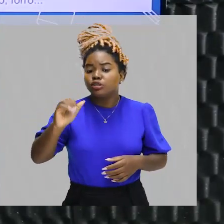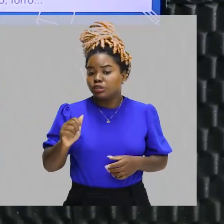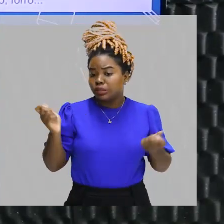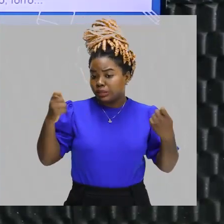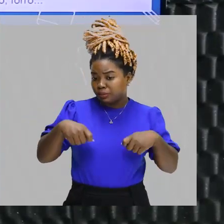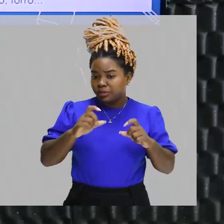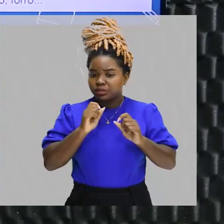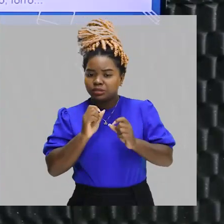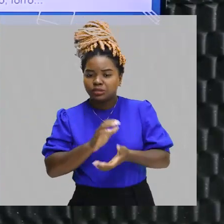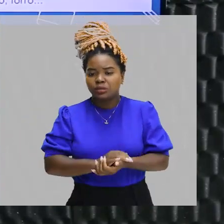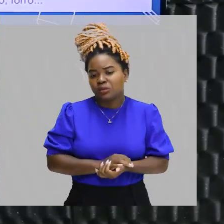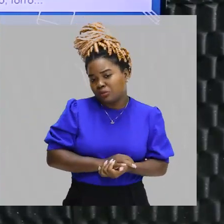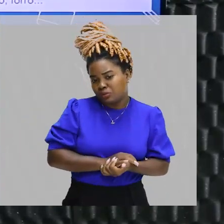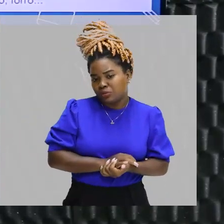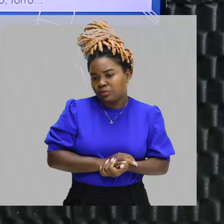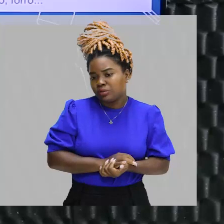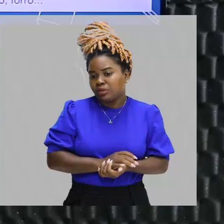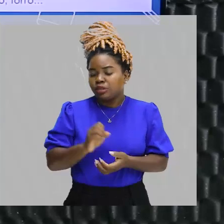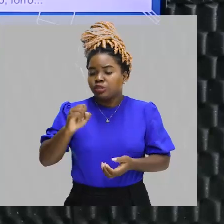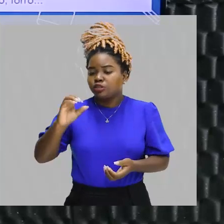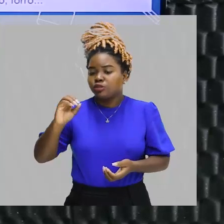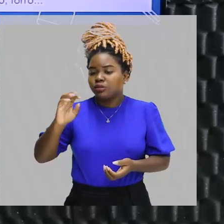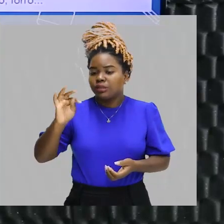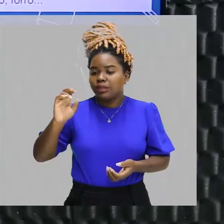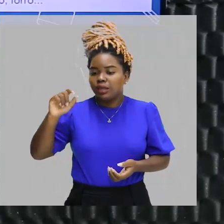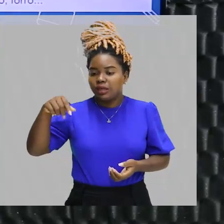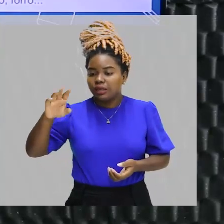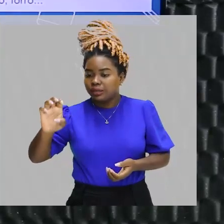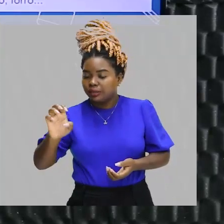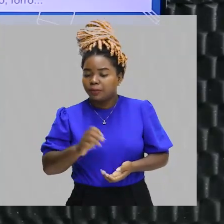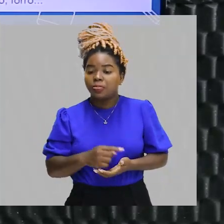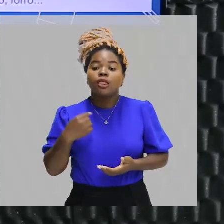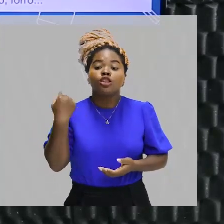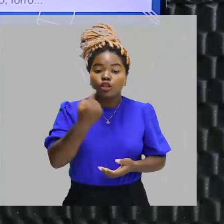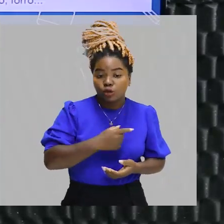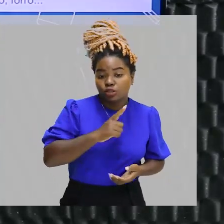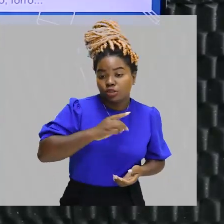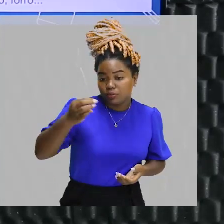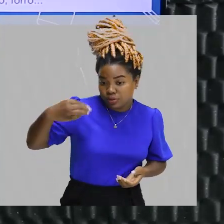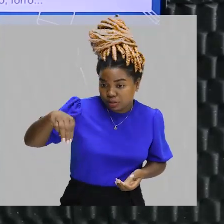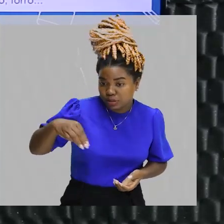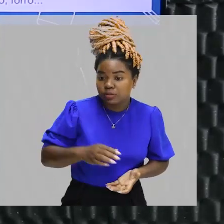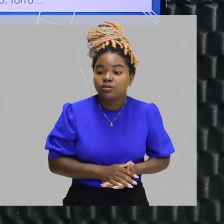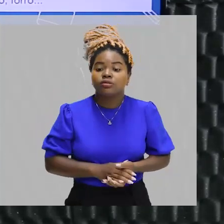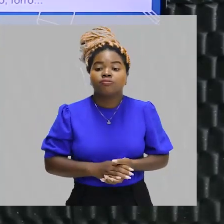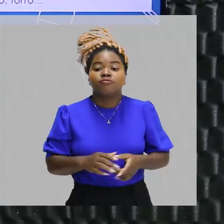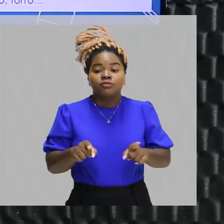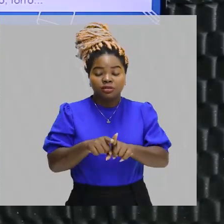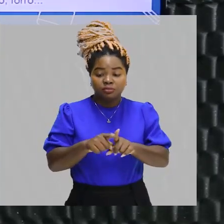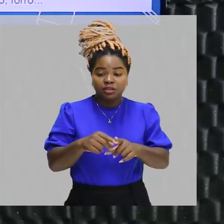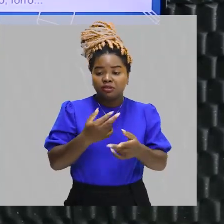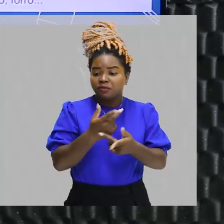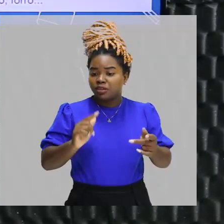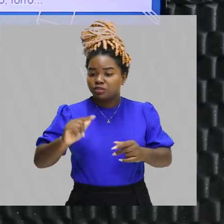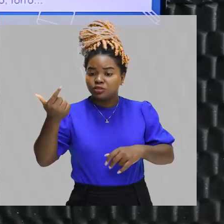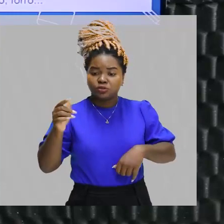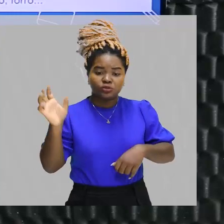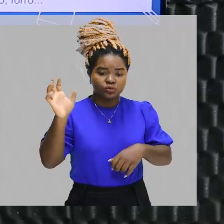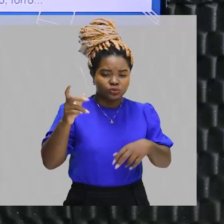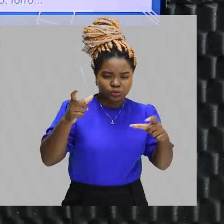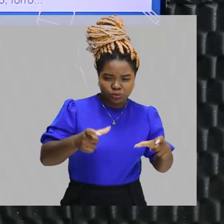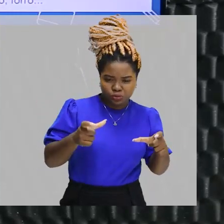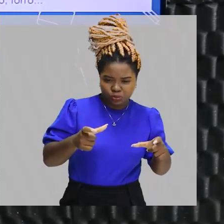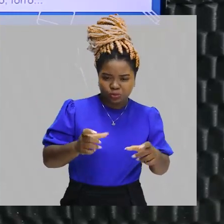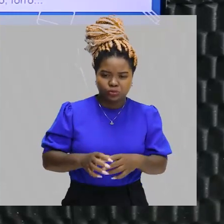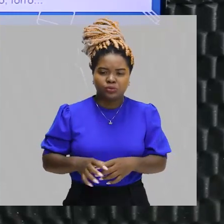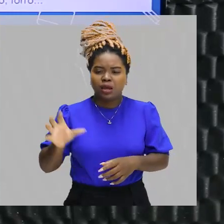no sotaque. Nós, maranhenses, temos sotaque. Os paraibanos têm um sotaque diferente, os gaúchos têm um sotaque diferente, os mineiros